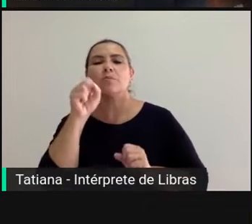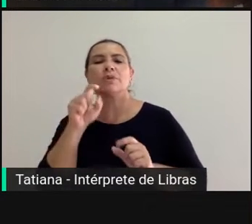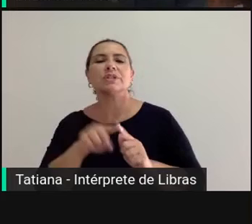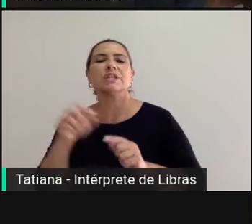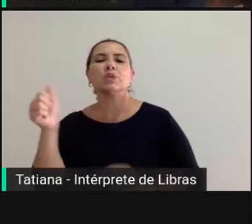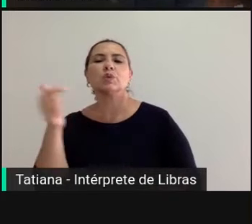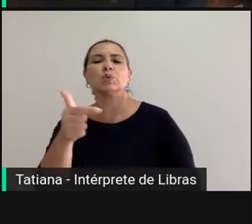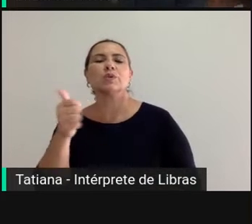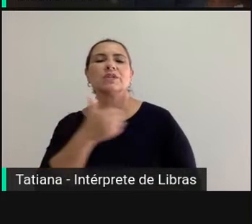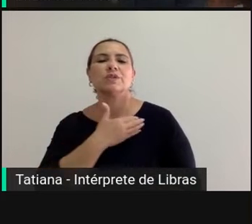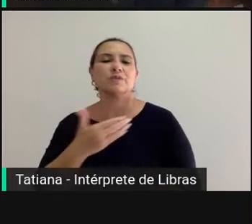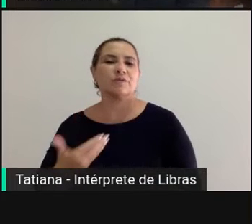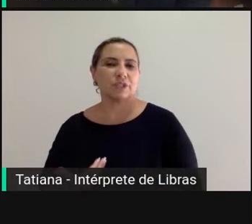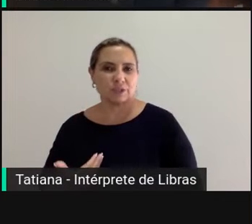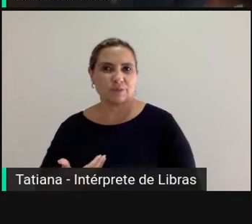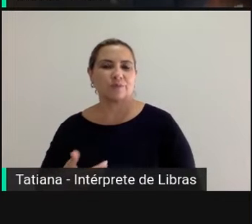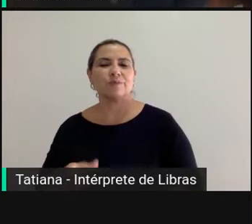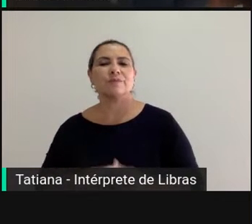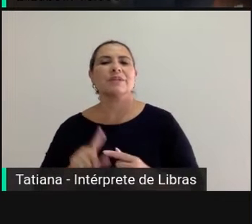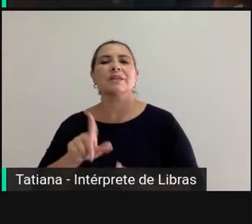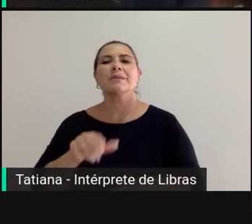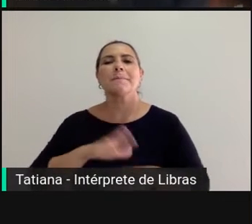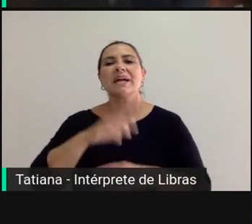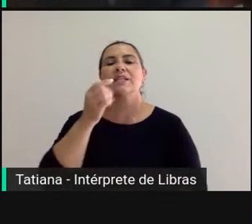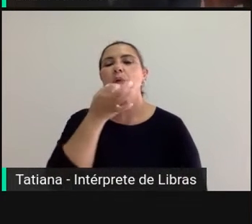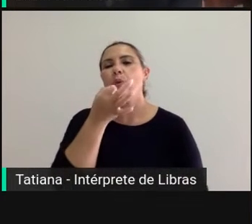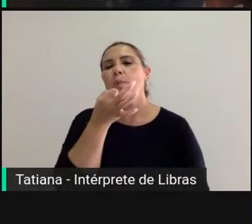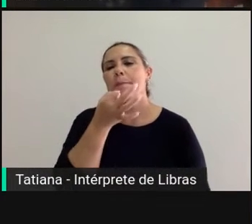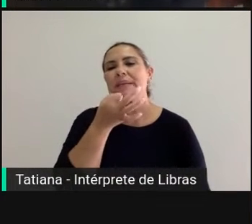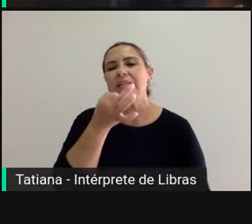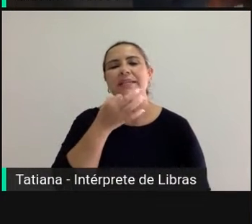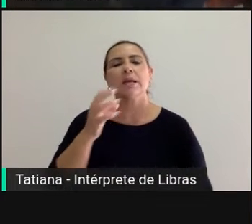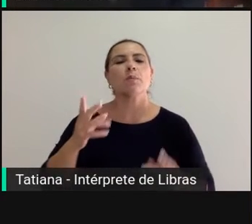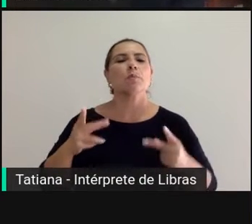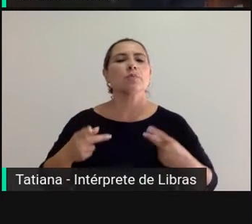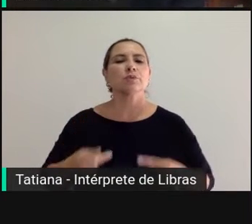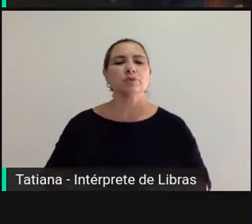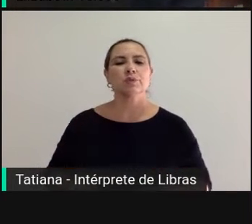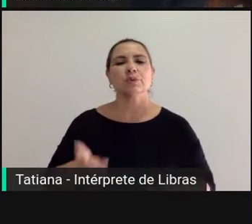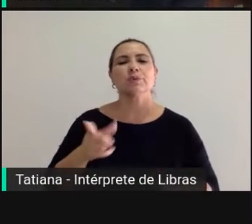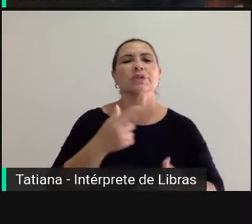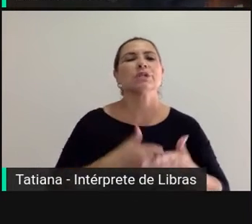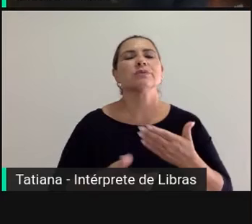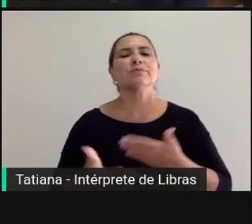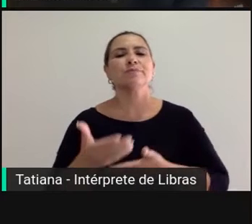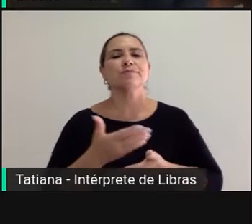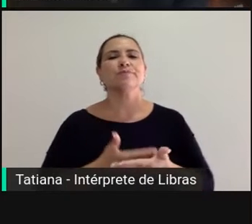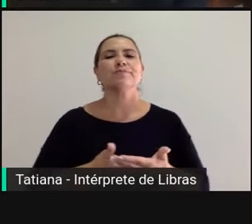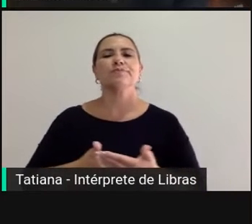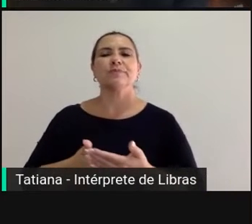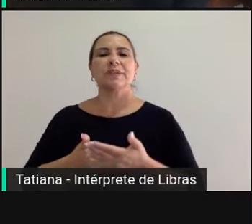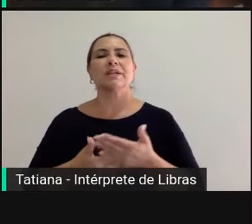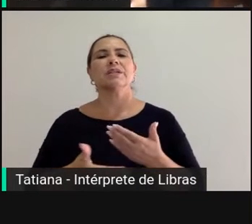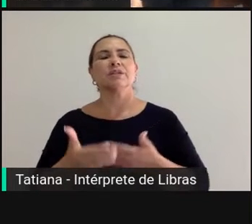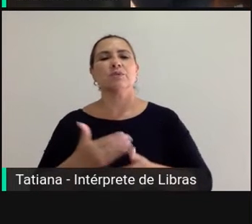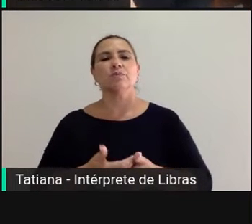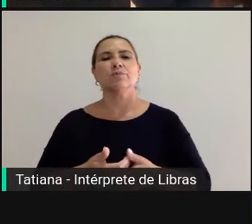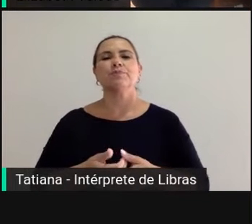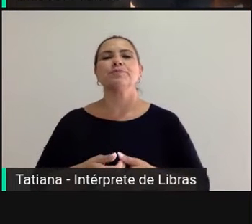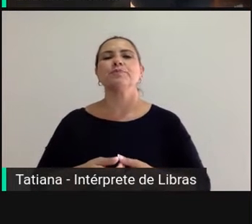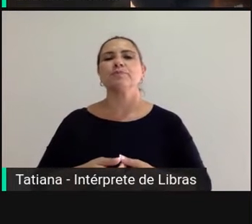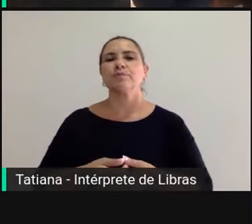mesmo na formação de opinião, até mesmo no comportamento, como a gente já ouviu nessa sessão.